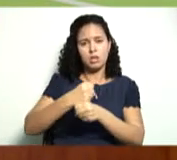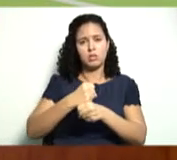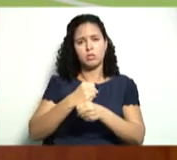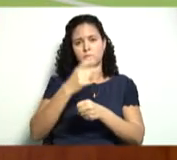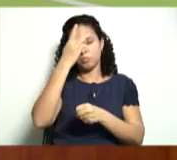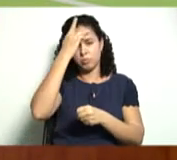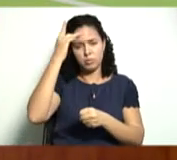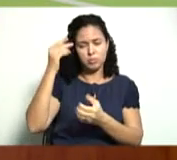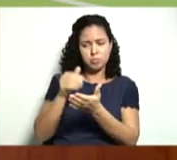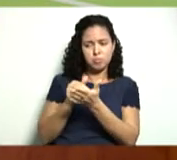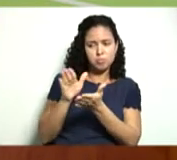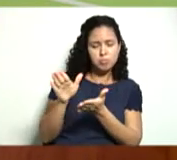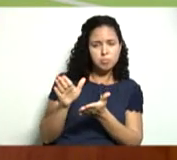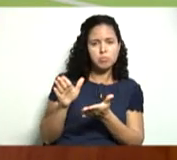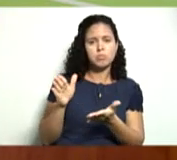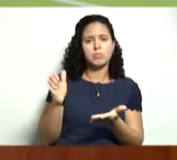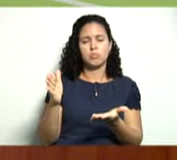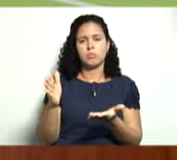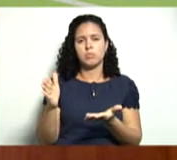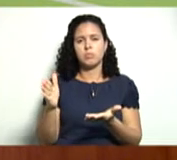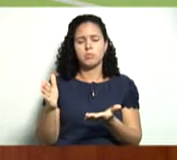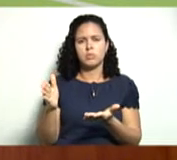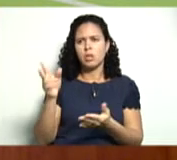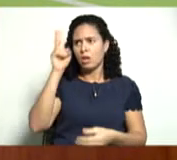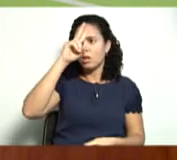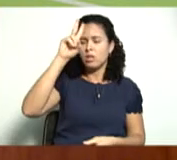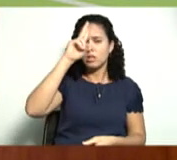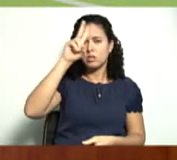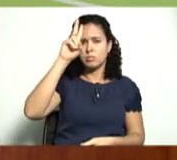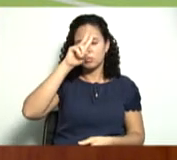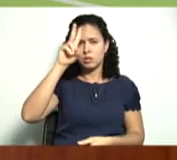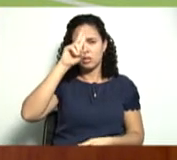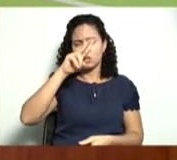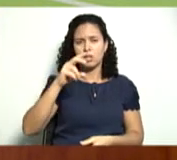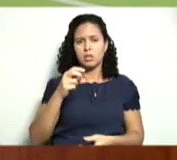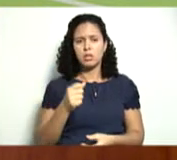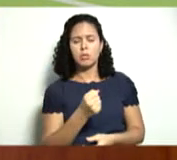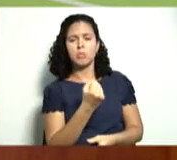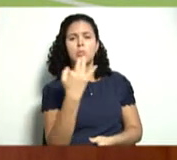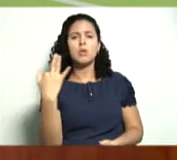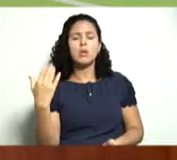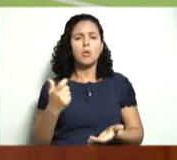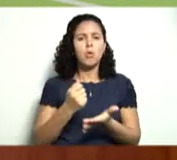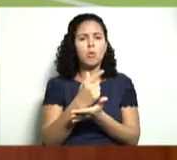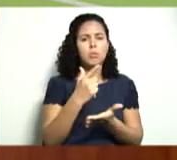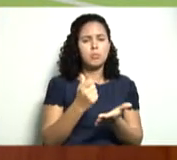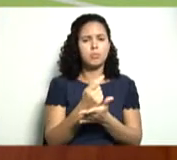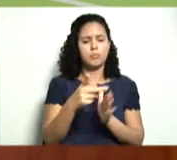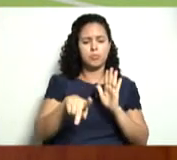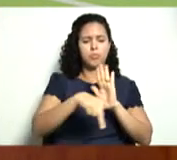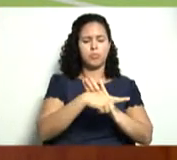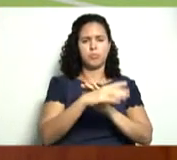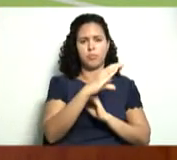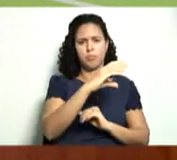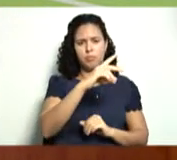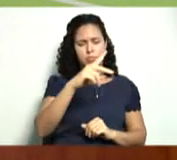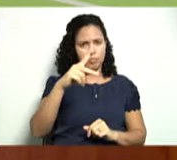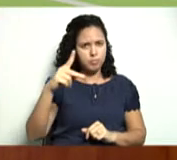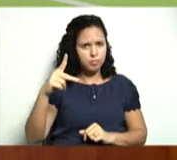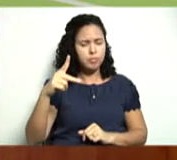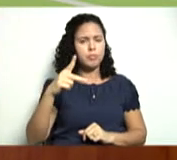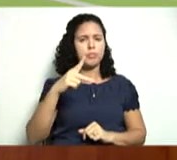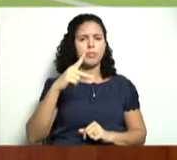saindo e aí você vai precisar resgatar algum dado por exemplo quanto de compra que eu fiz para a minha cooperativa em relação à